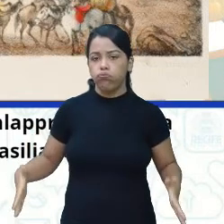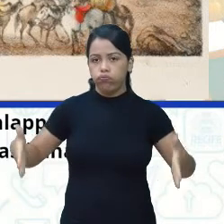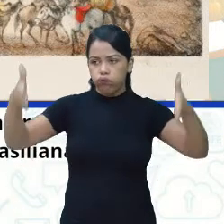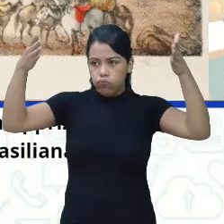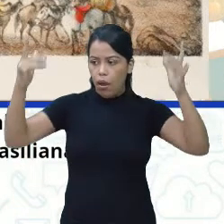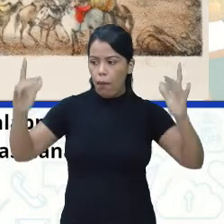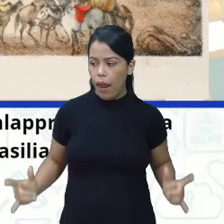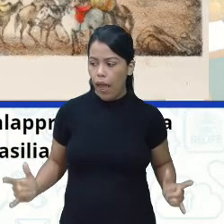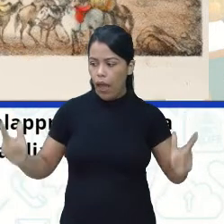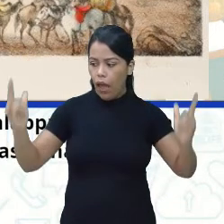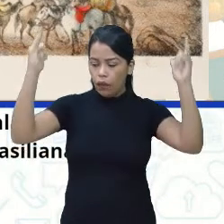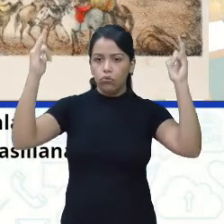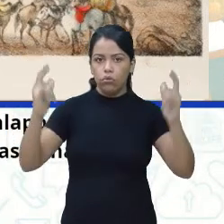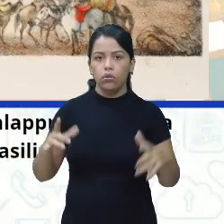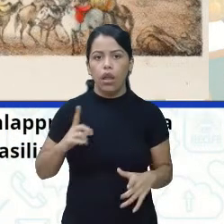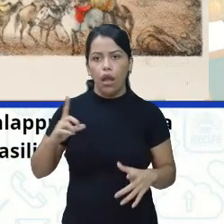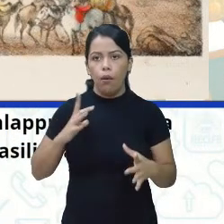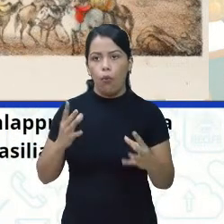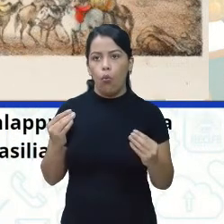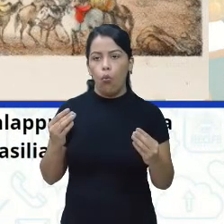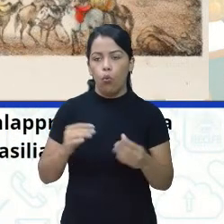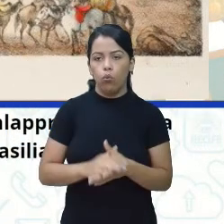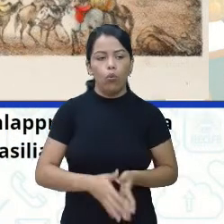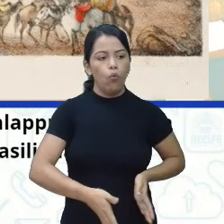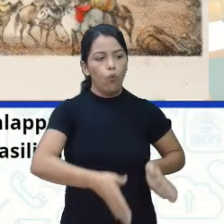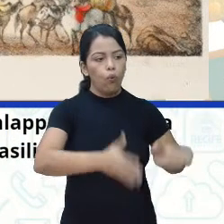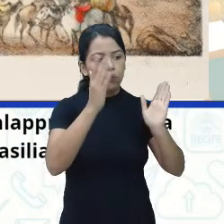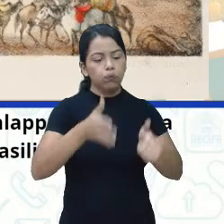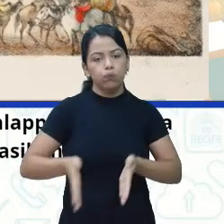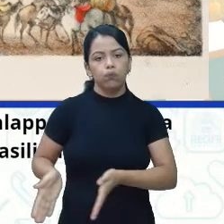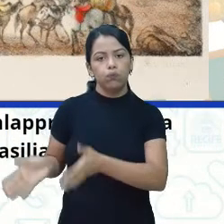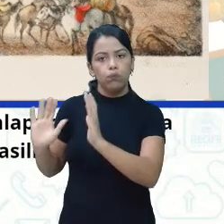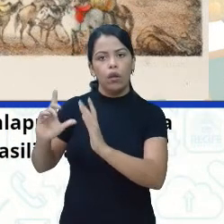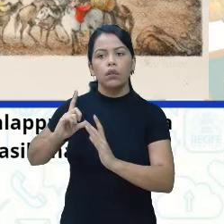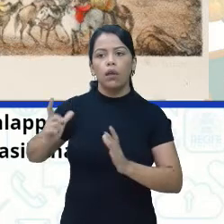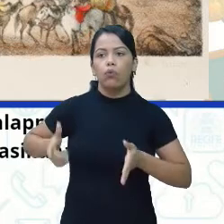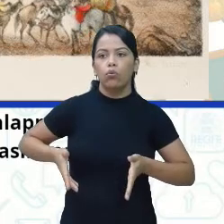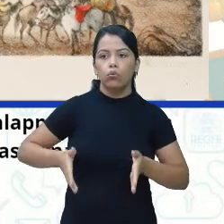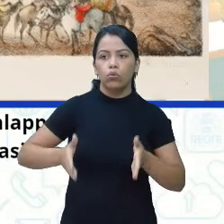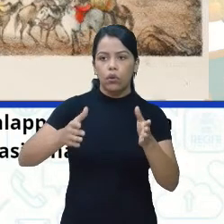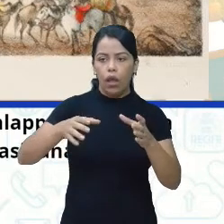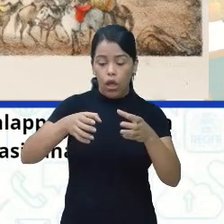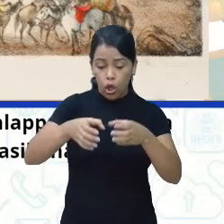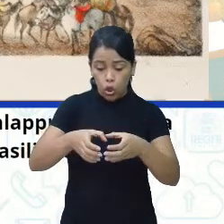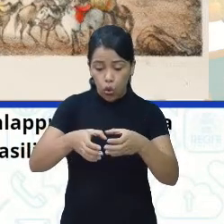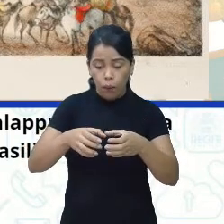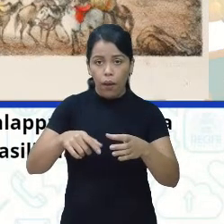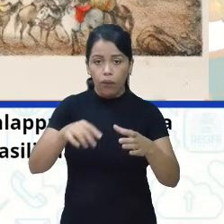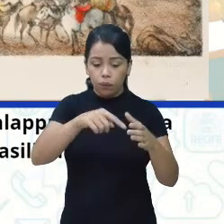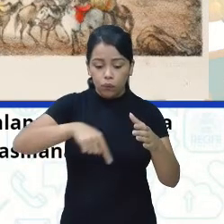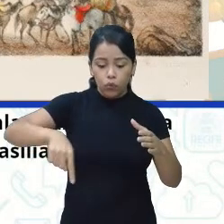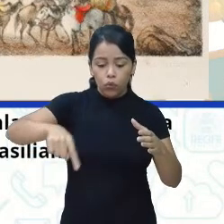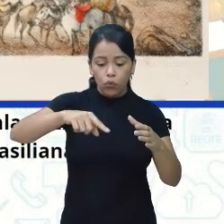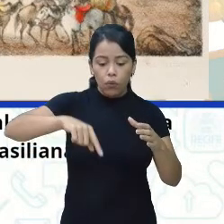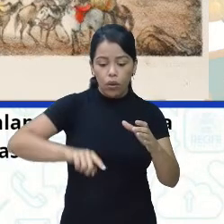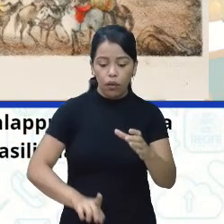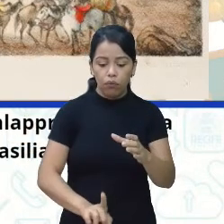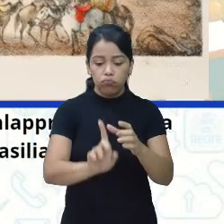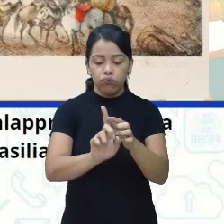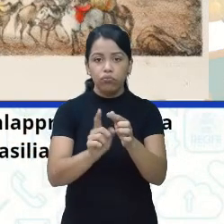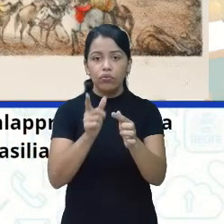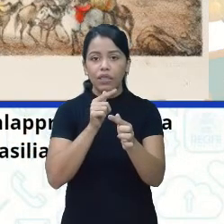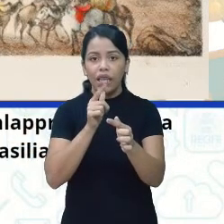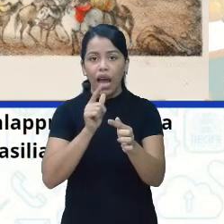né? Na margem dessas ruas. Ao centro a gente tem também uma fonte de água, que era uma novidade, inclusive como